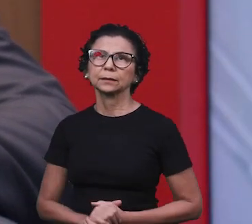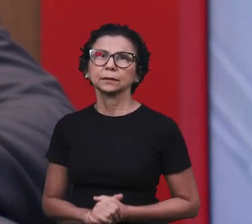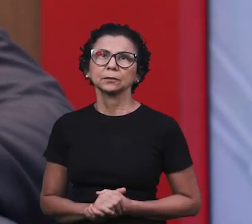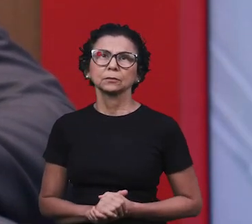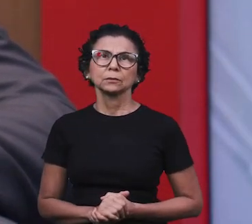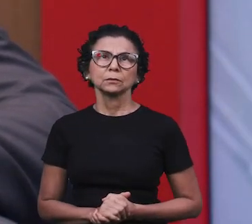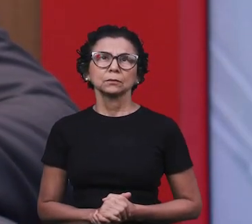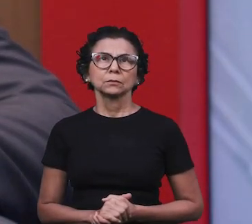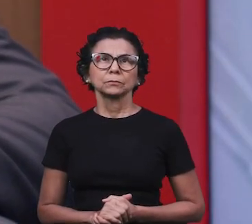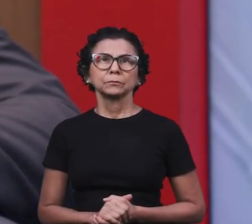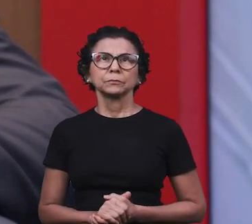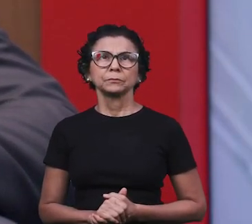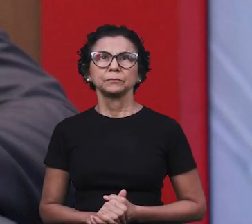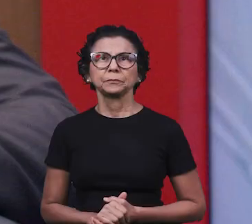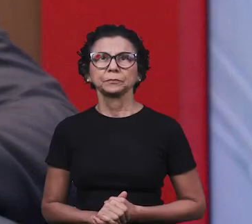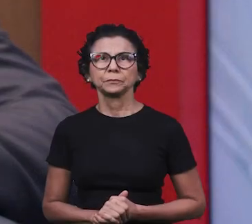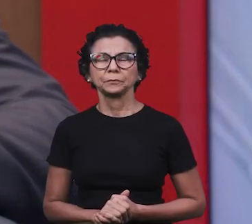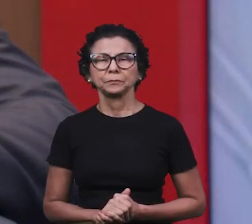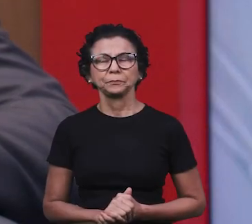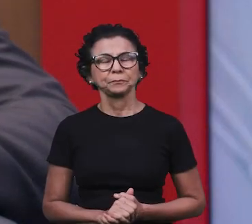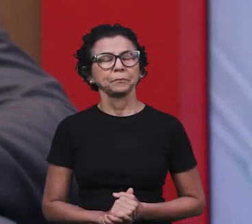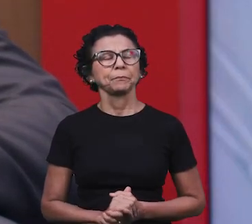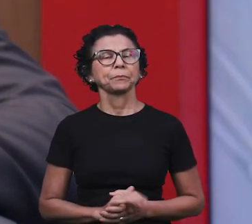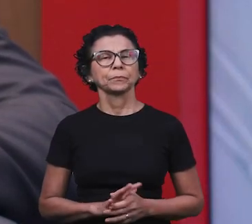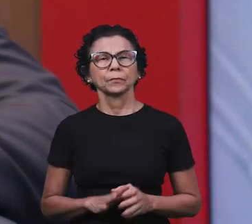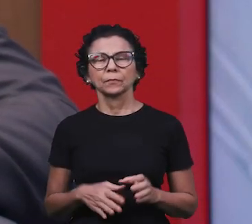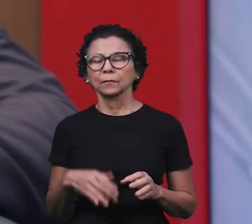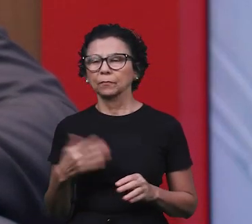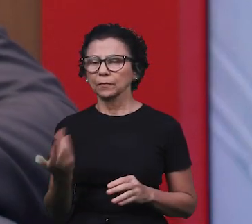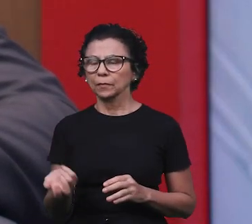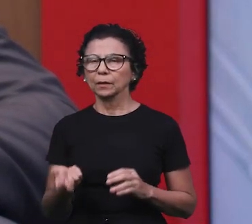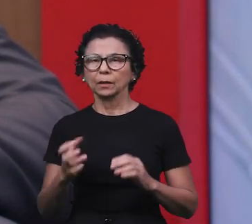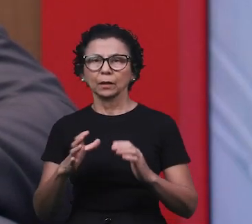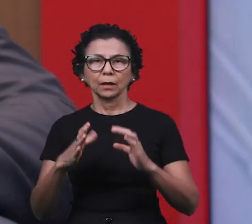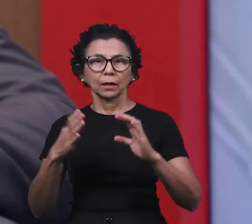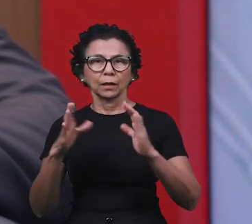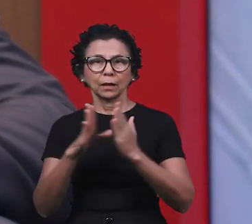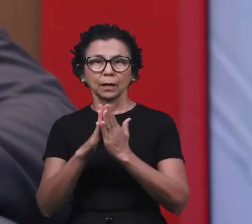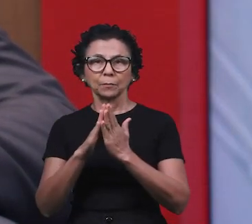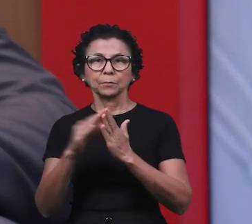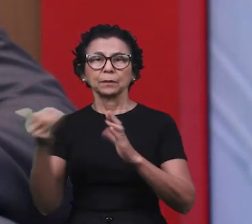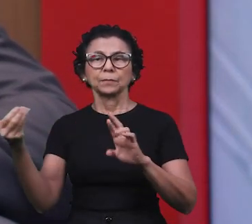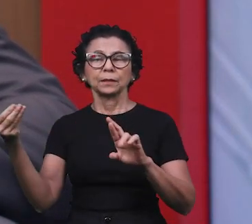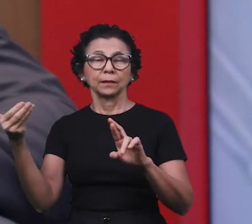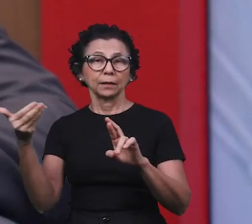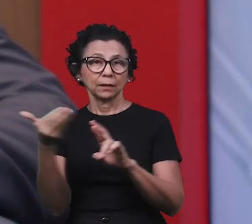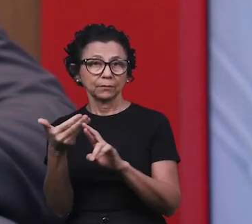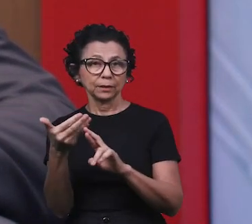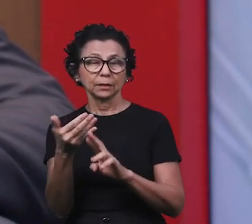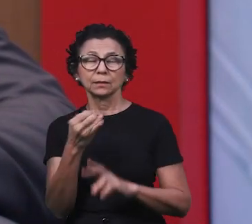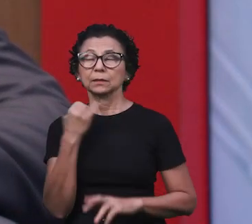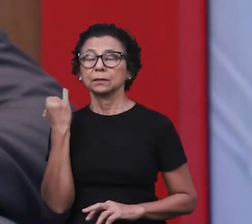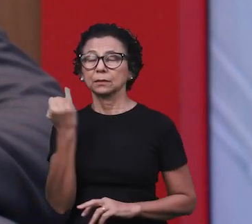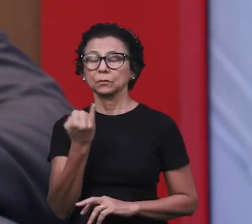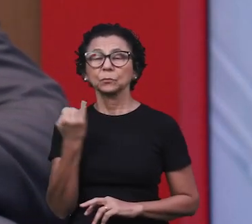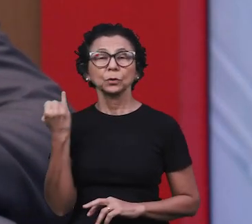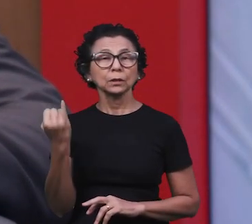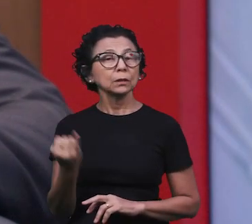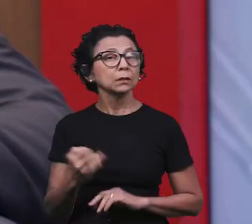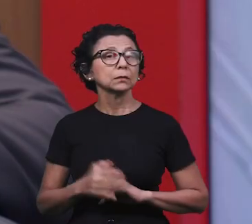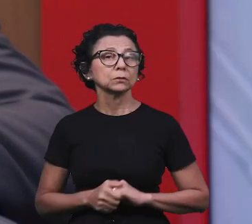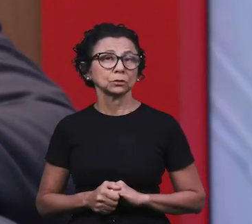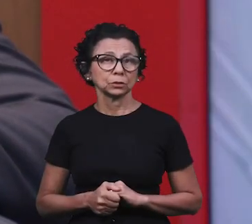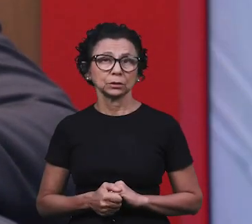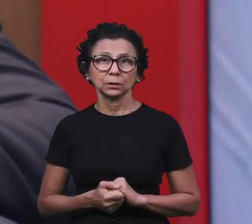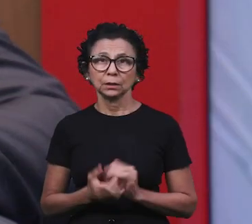A Igreja Cristã Maranata, a obra do Espírito gerada em nós não podemos nos desvencilhar da palavra. Não existe nada para